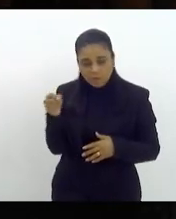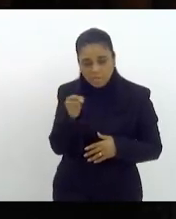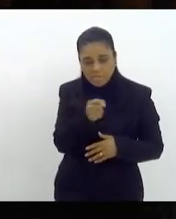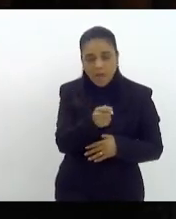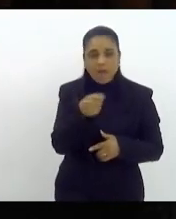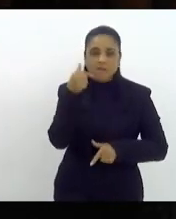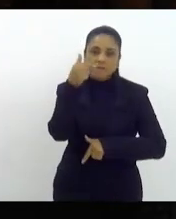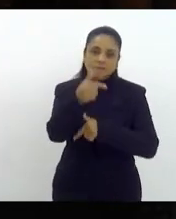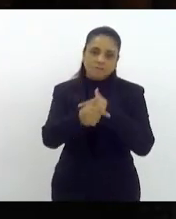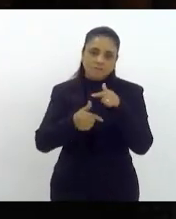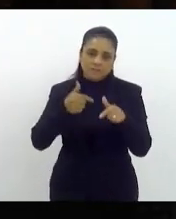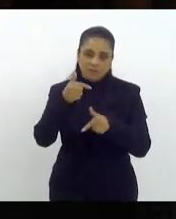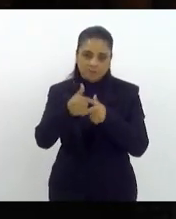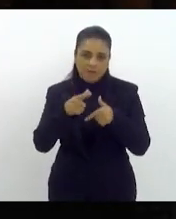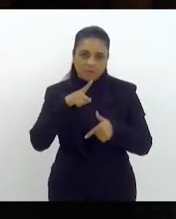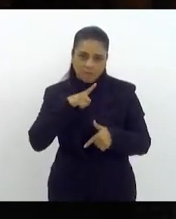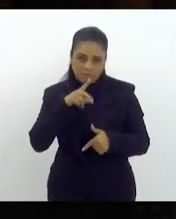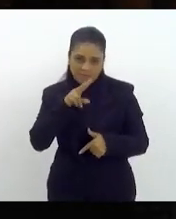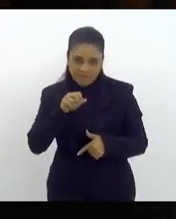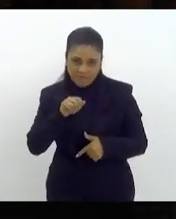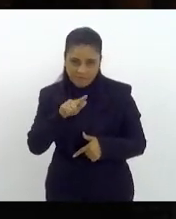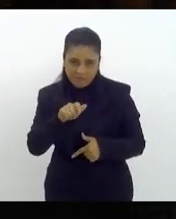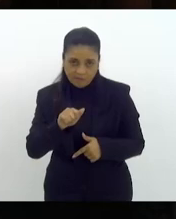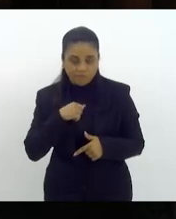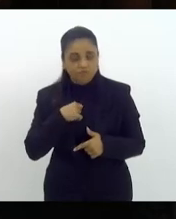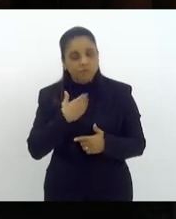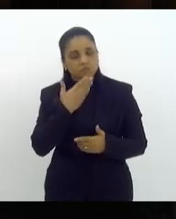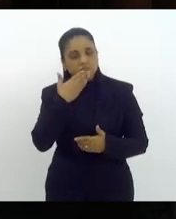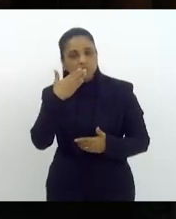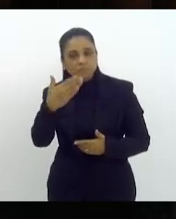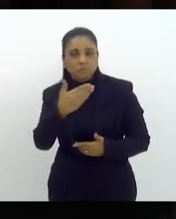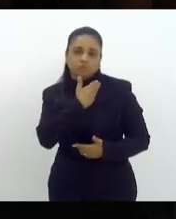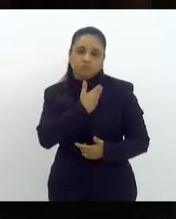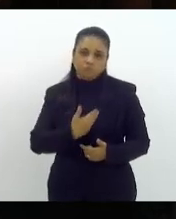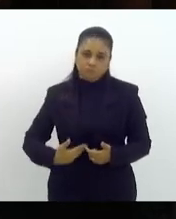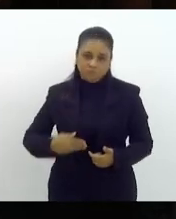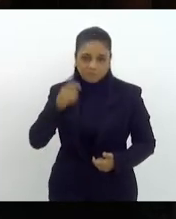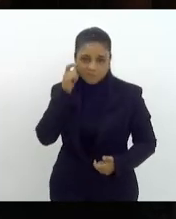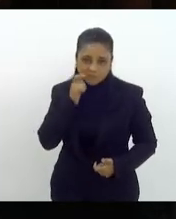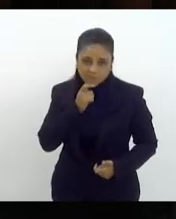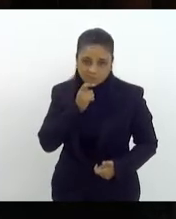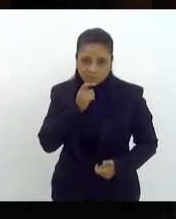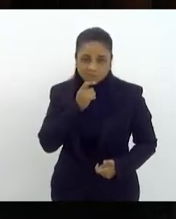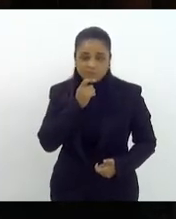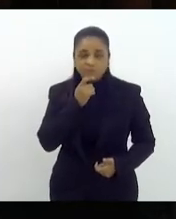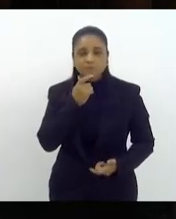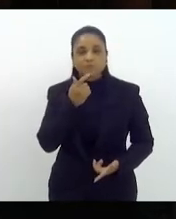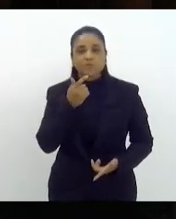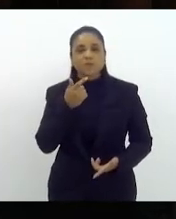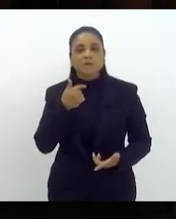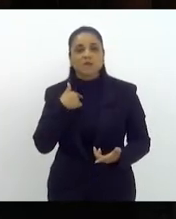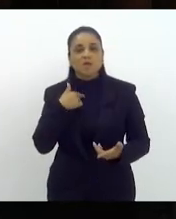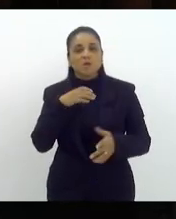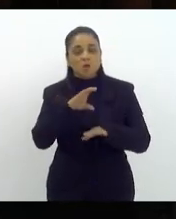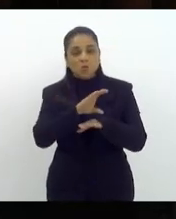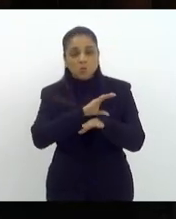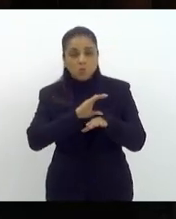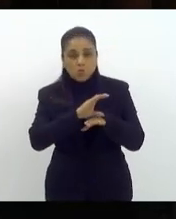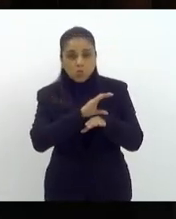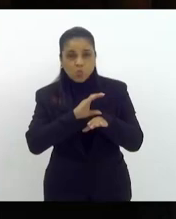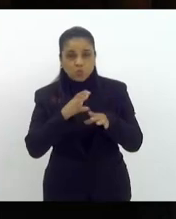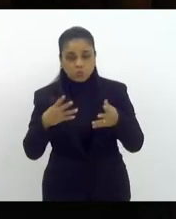vaga para o governador Cláudio Gostaria de lhe pedir ia fazer curso qualificação